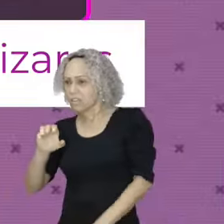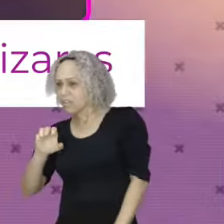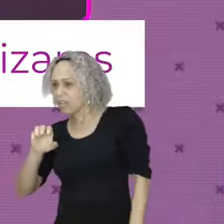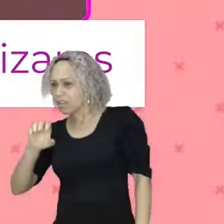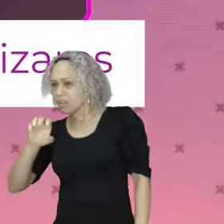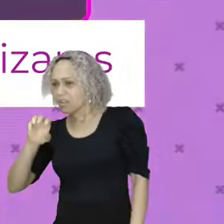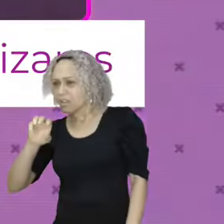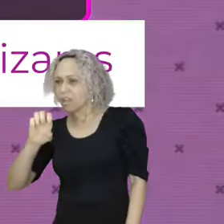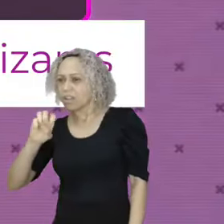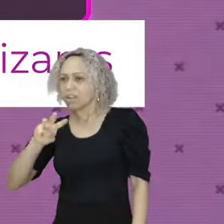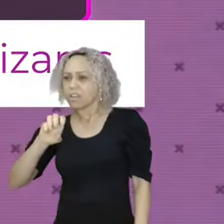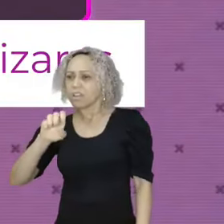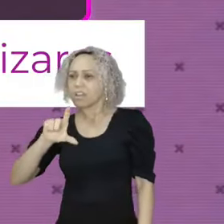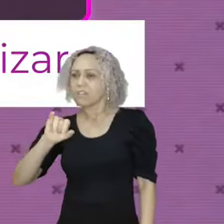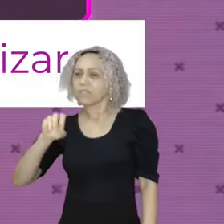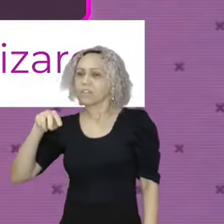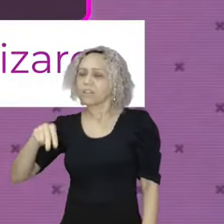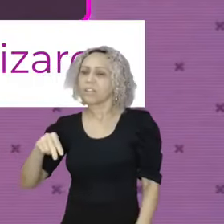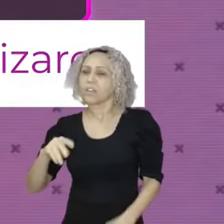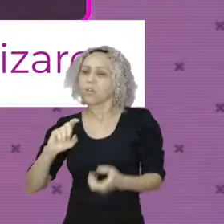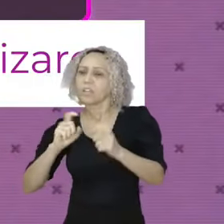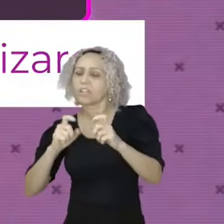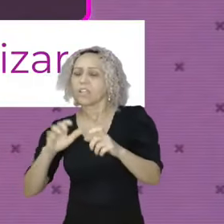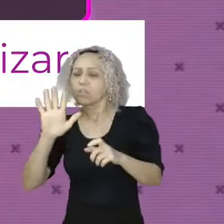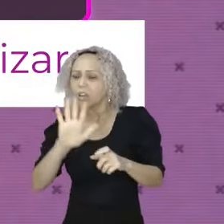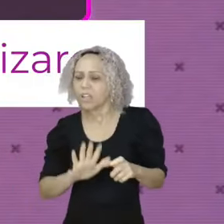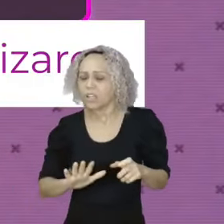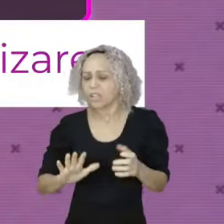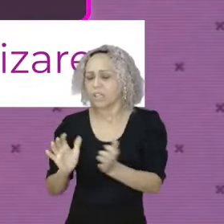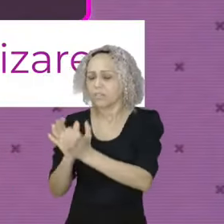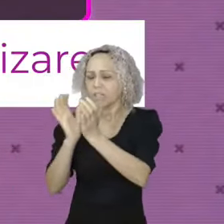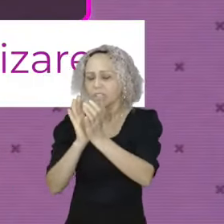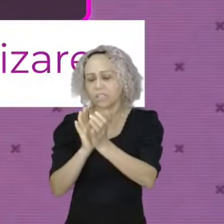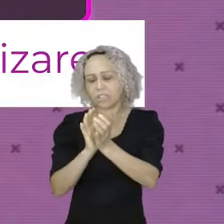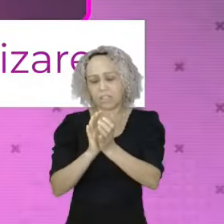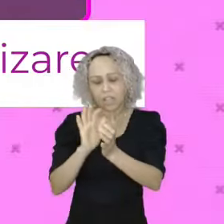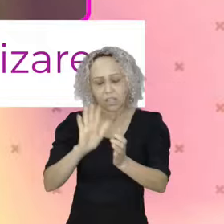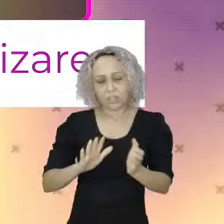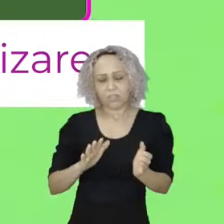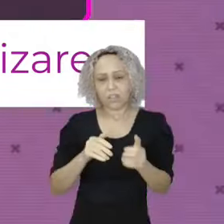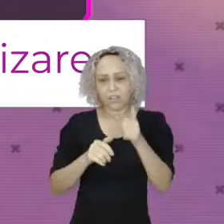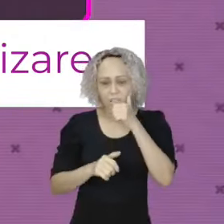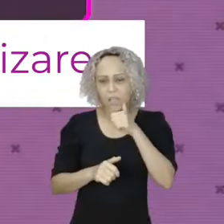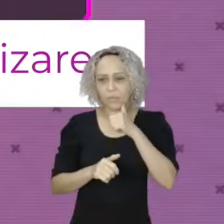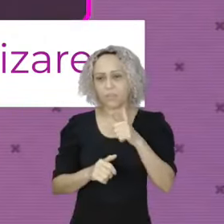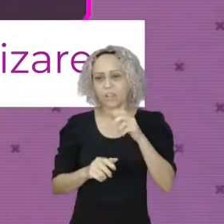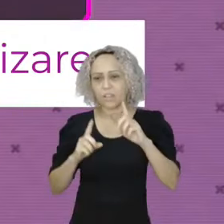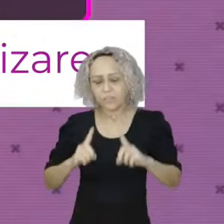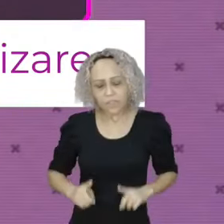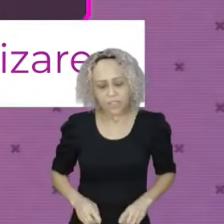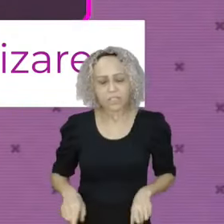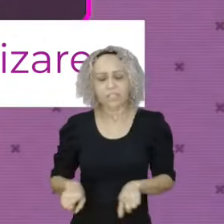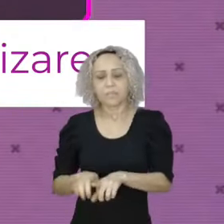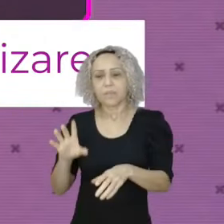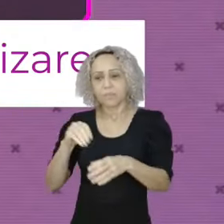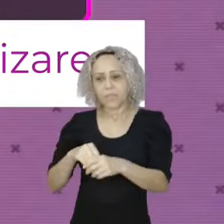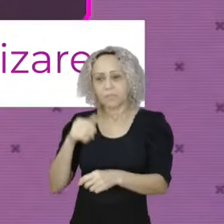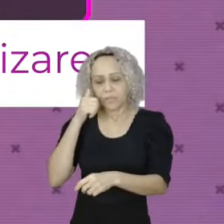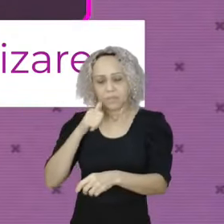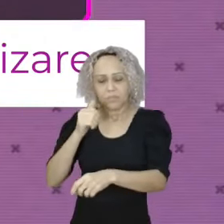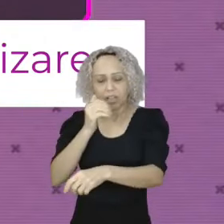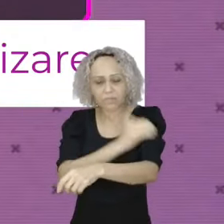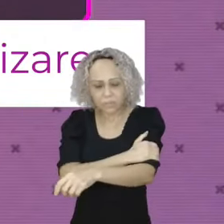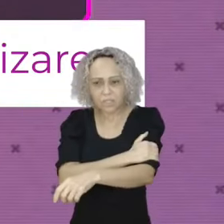ambiental coordenadora da frente Nacional de mulheres com deficiência e membra do movimento feminista de mulheres com deficiência